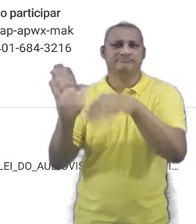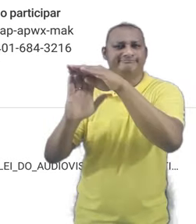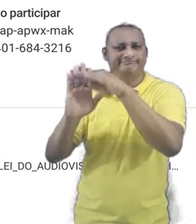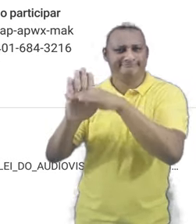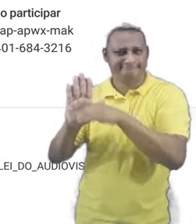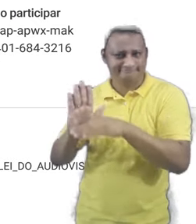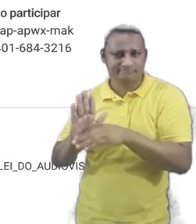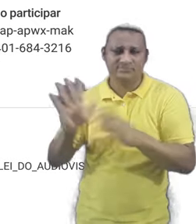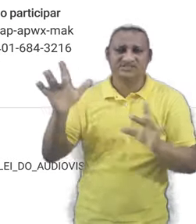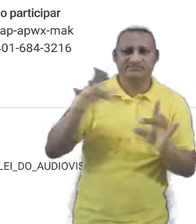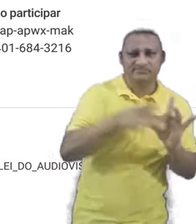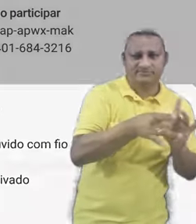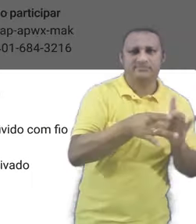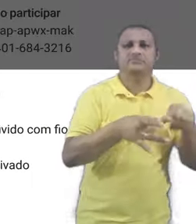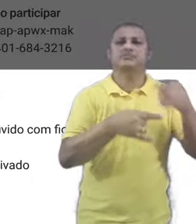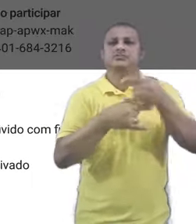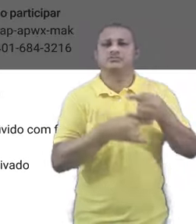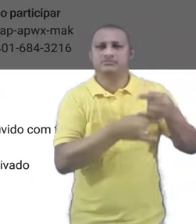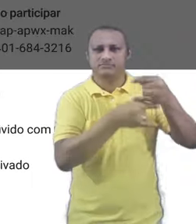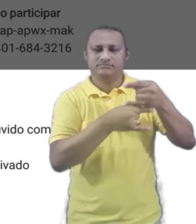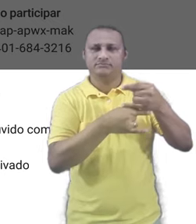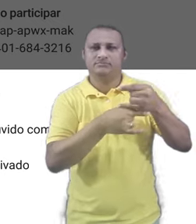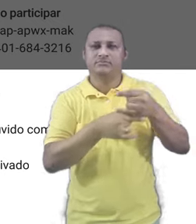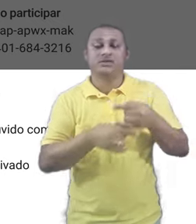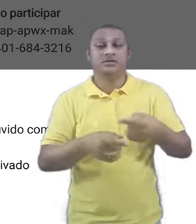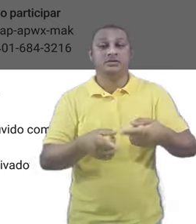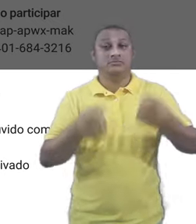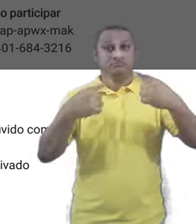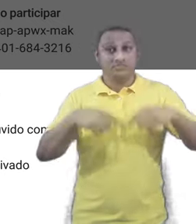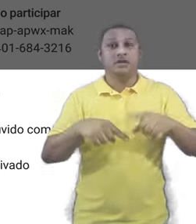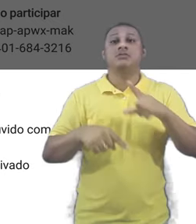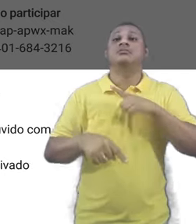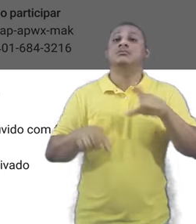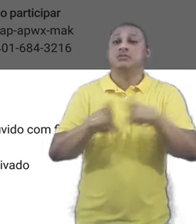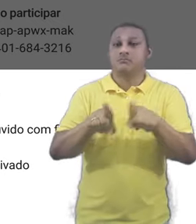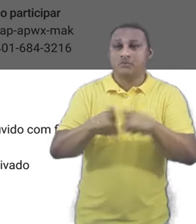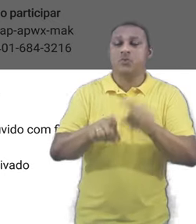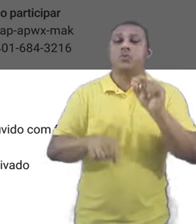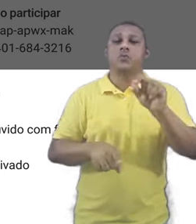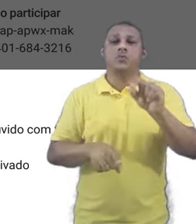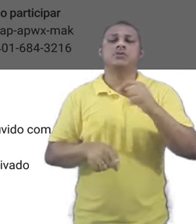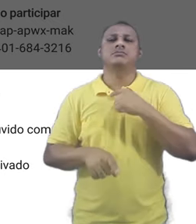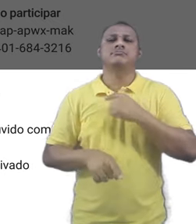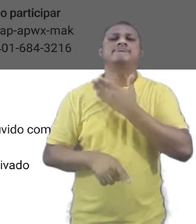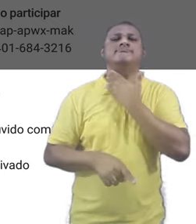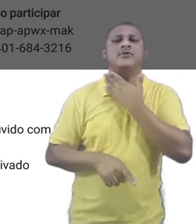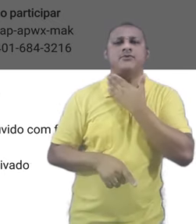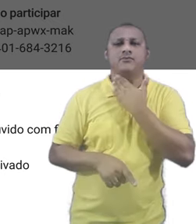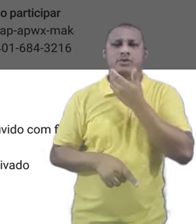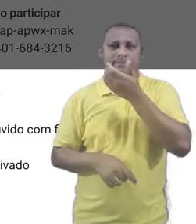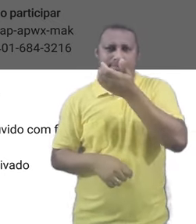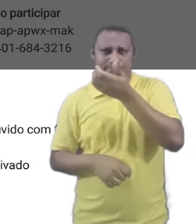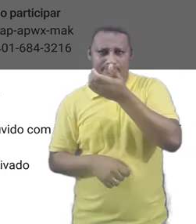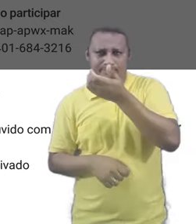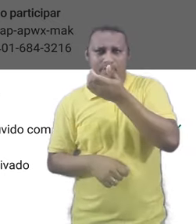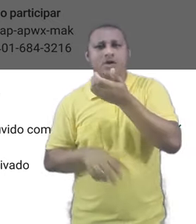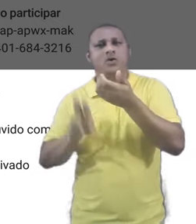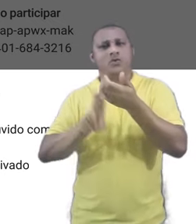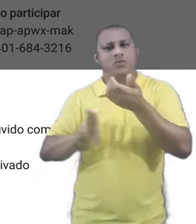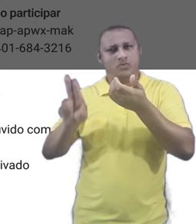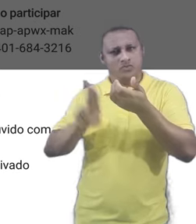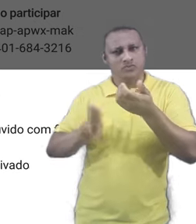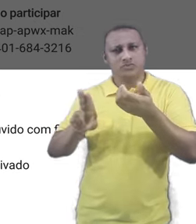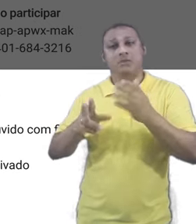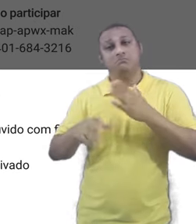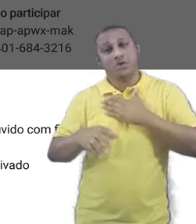primeiro ícone podemos definir de que forma queremos que o áudio da videoconferência seja reproduzido pelos